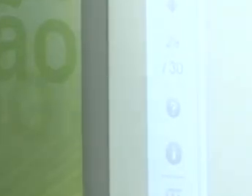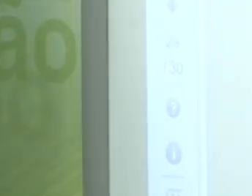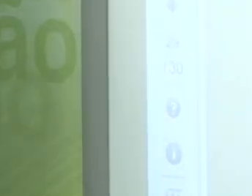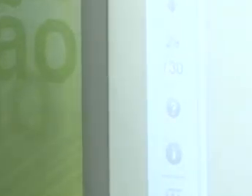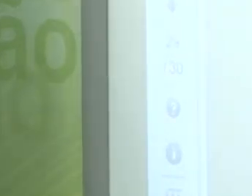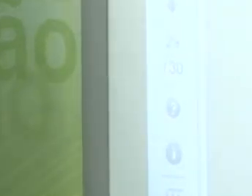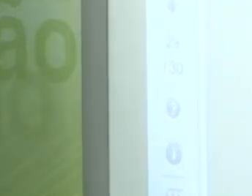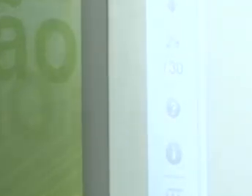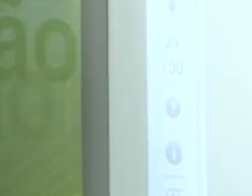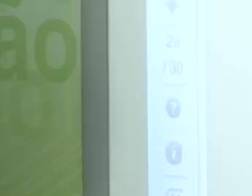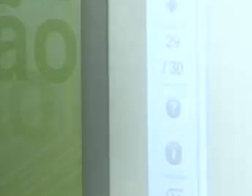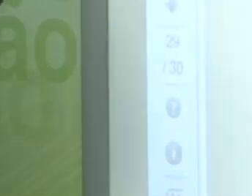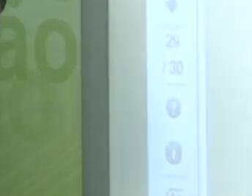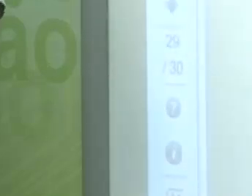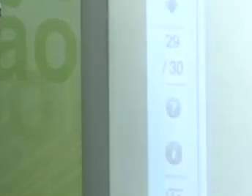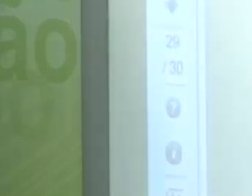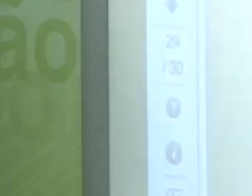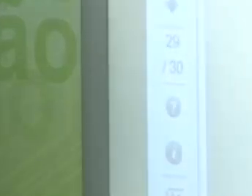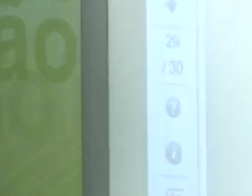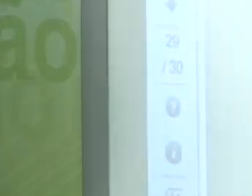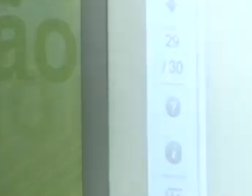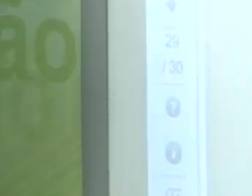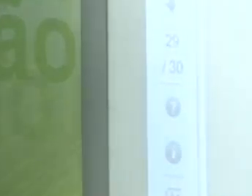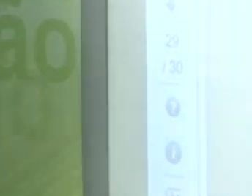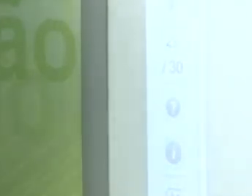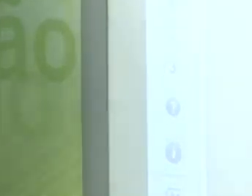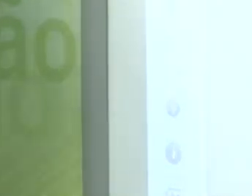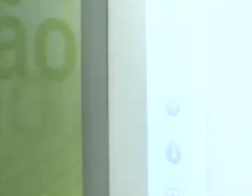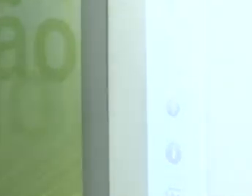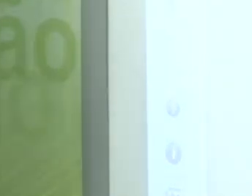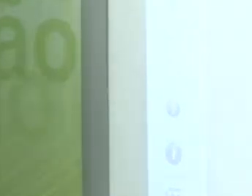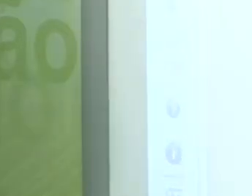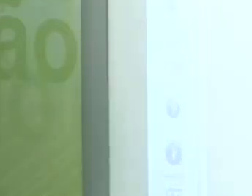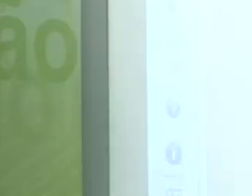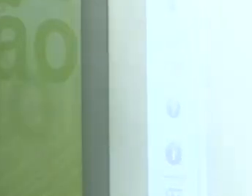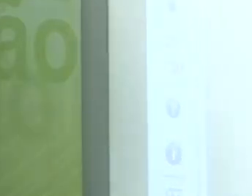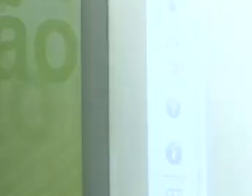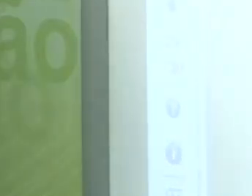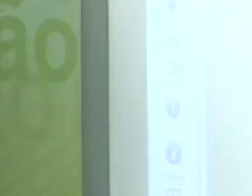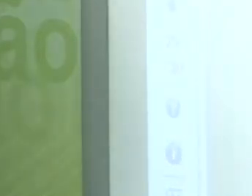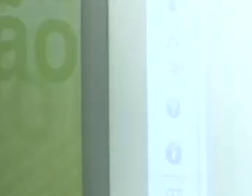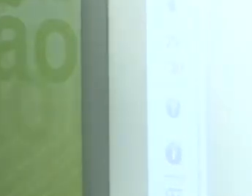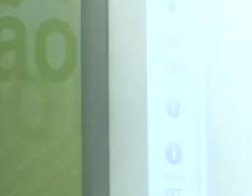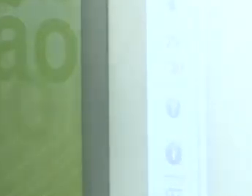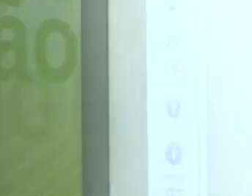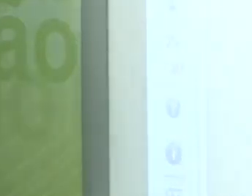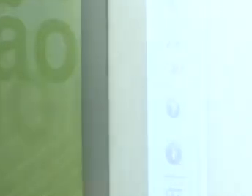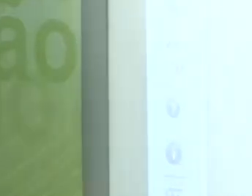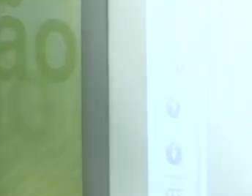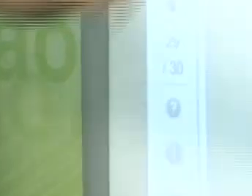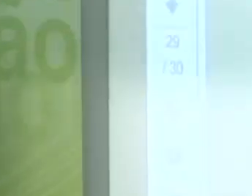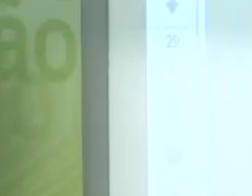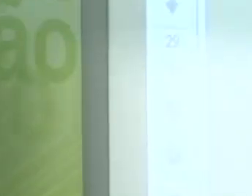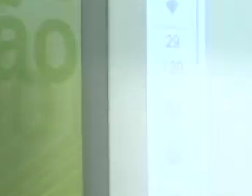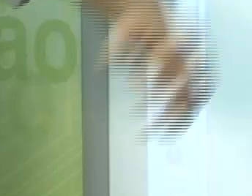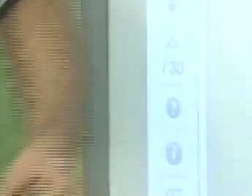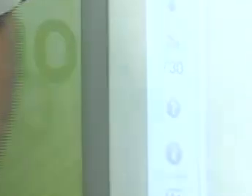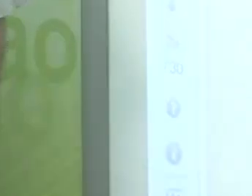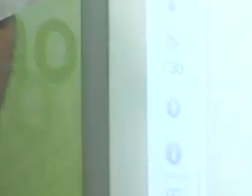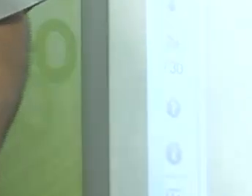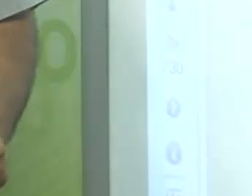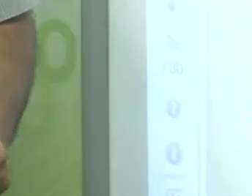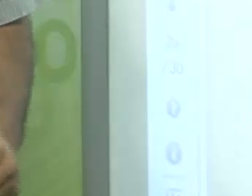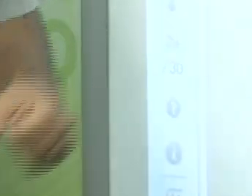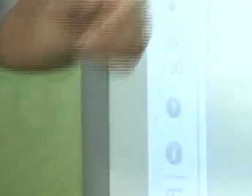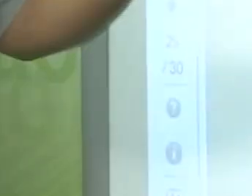define o sucesso de uma equipe de TI, né? Então, esse computador aqui para estar rodando, essa televisão aqui para estar conectado, o professor aqui do